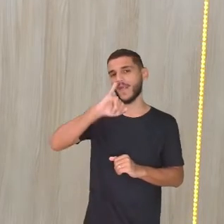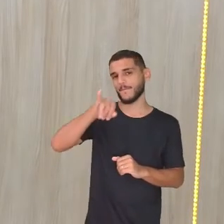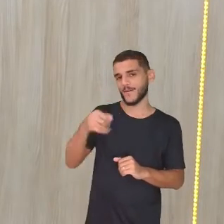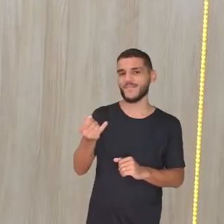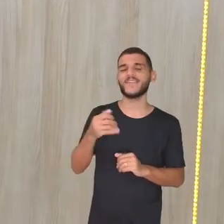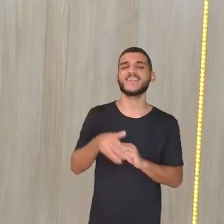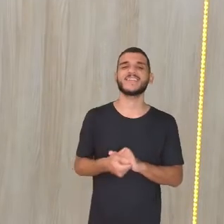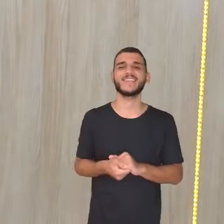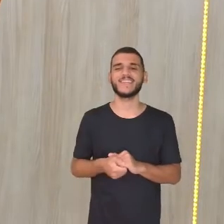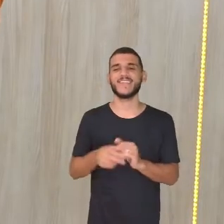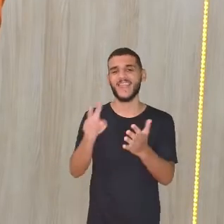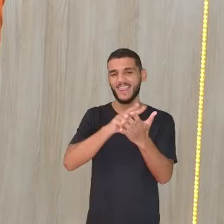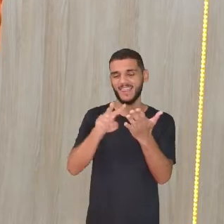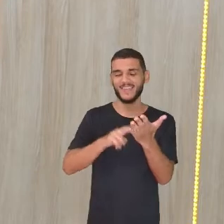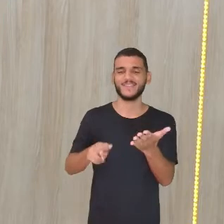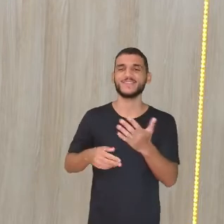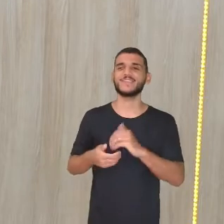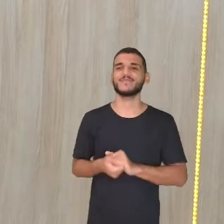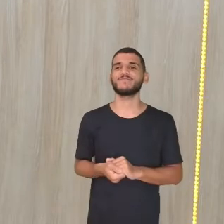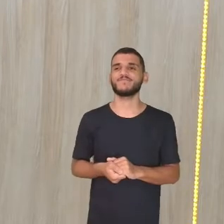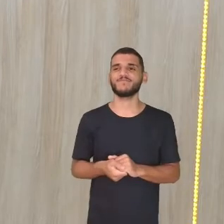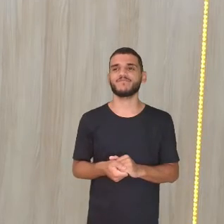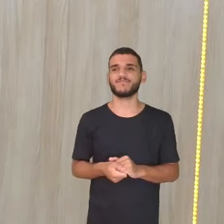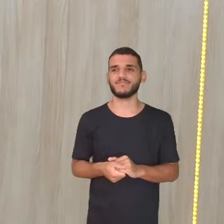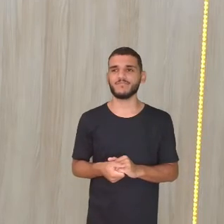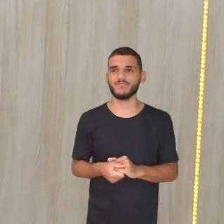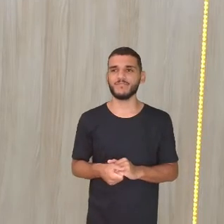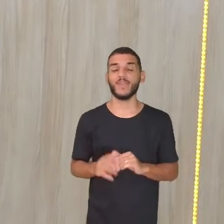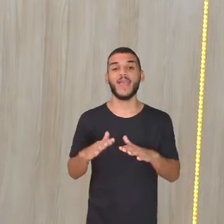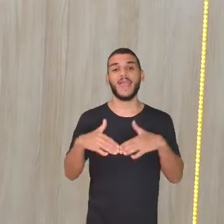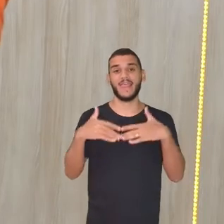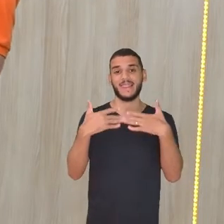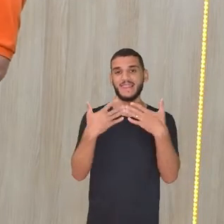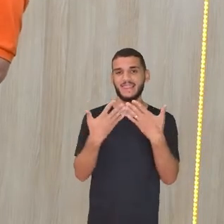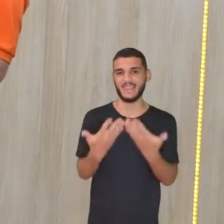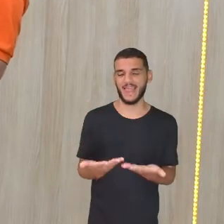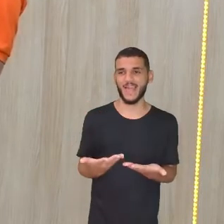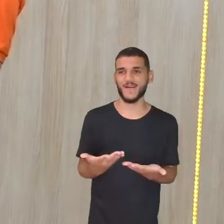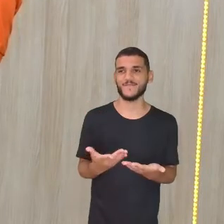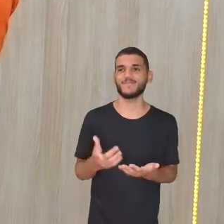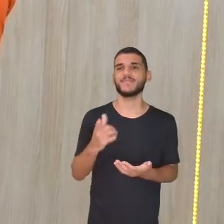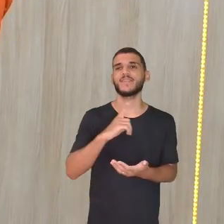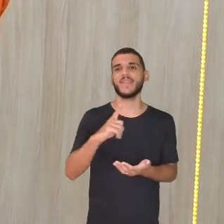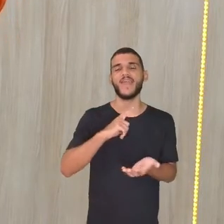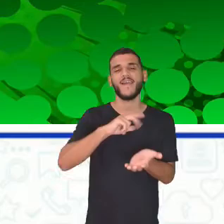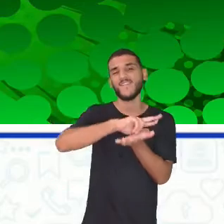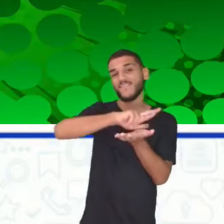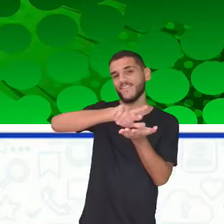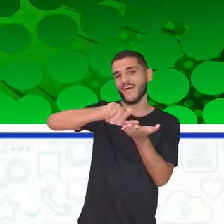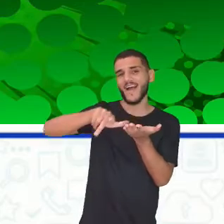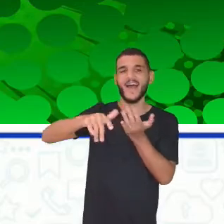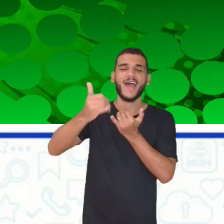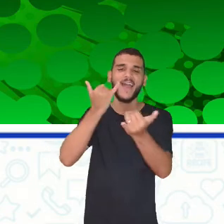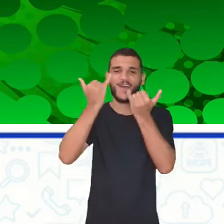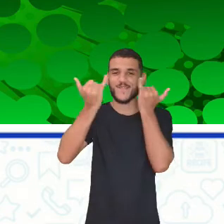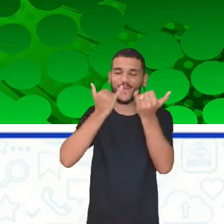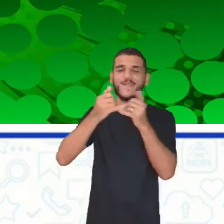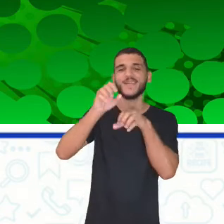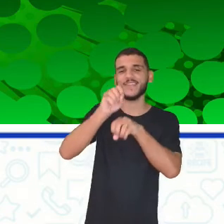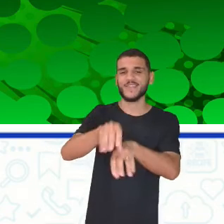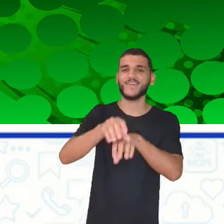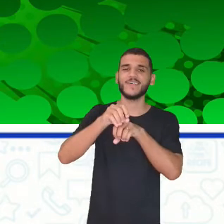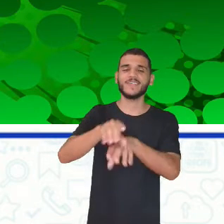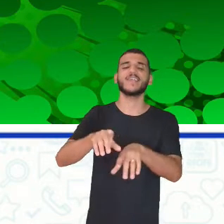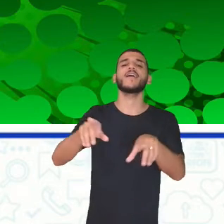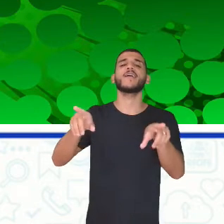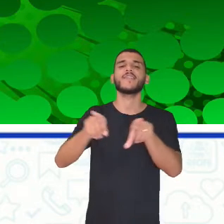leitura. Vamos lá. Além disso, passamos muitas informações educativas através